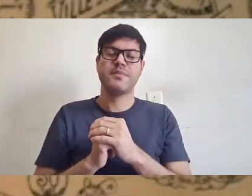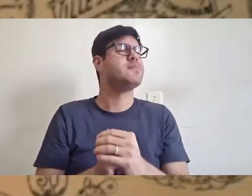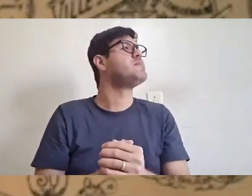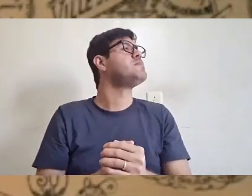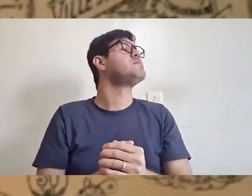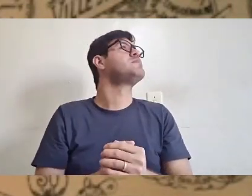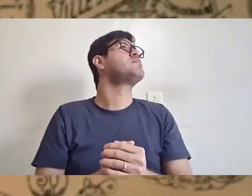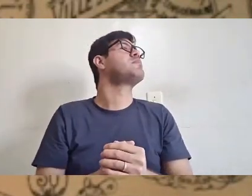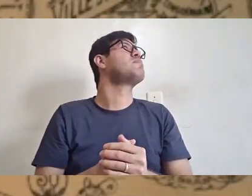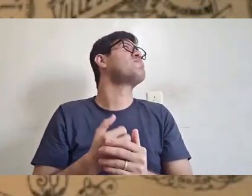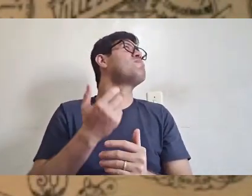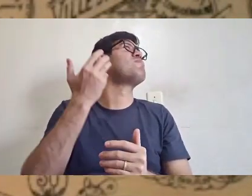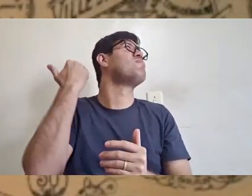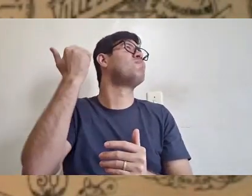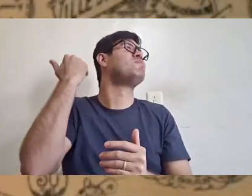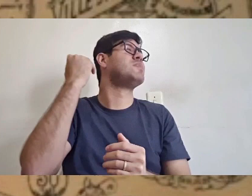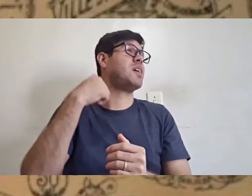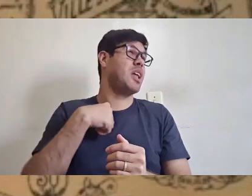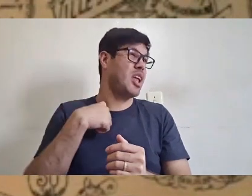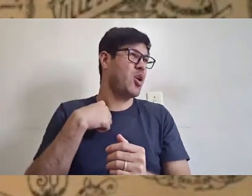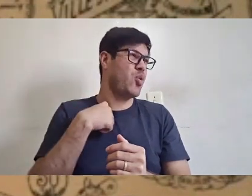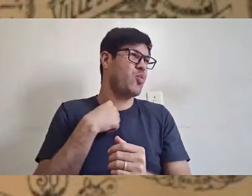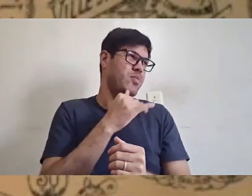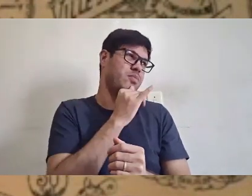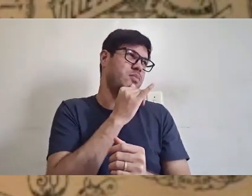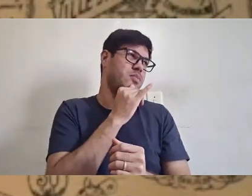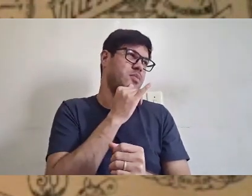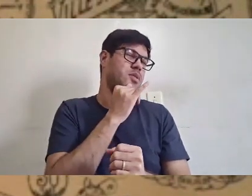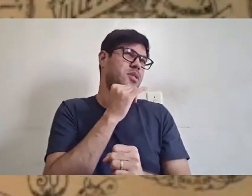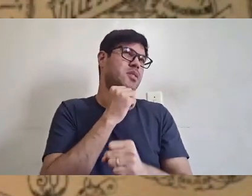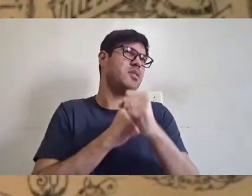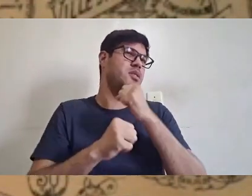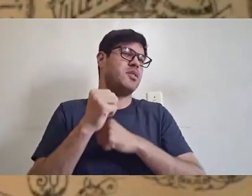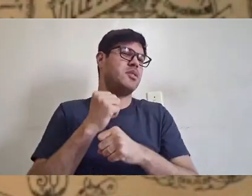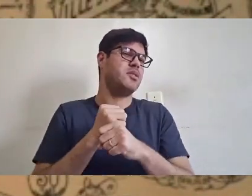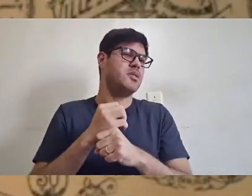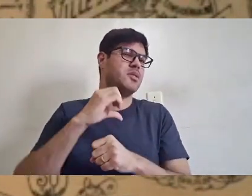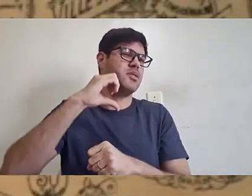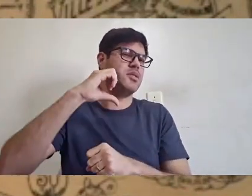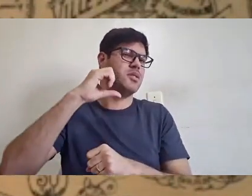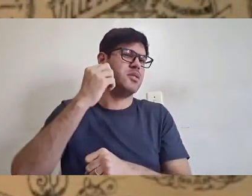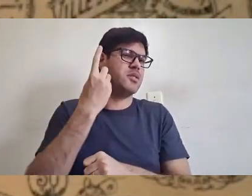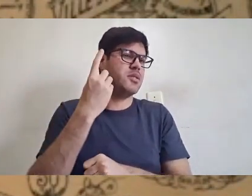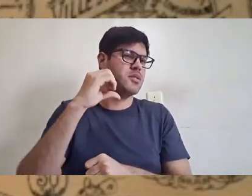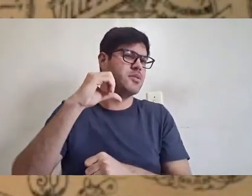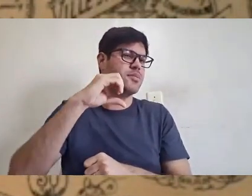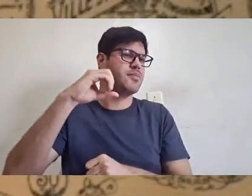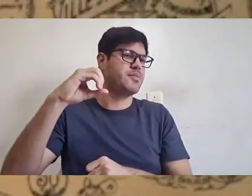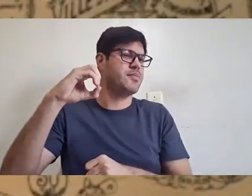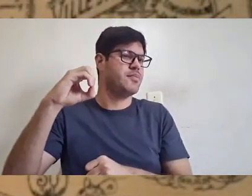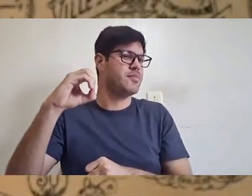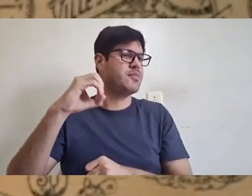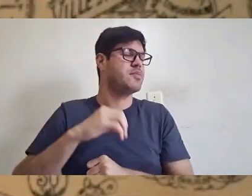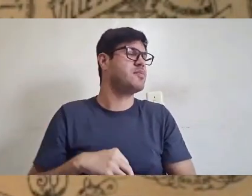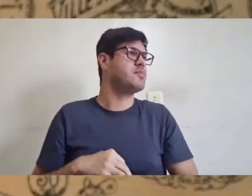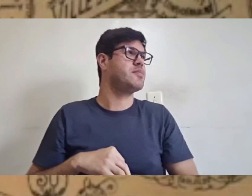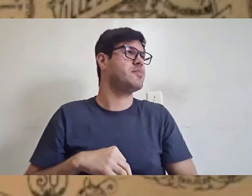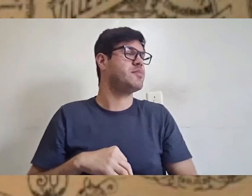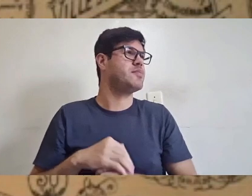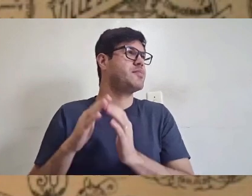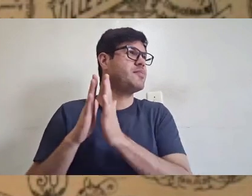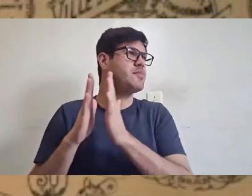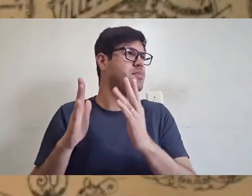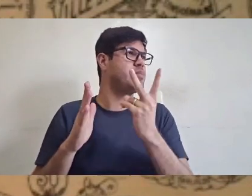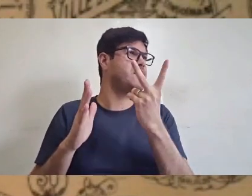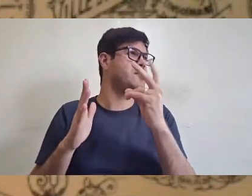na década de acho que 90 ou. Não, 2000. E aí